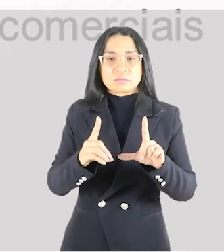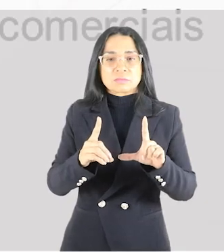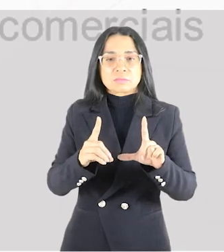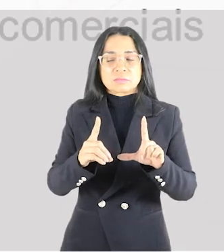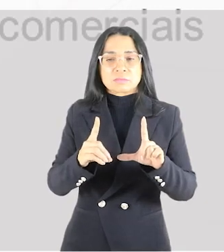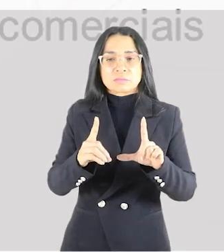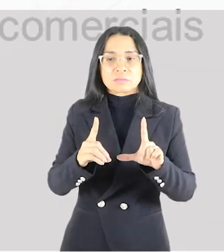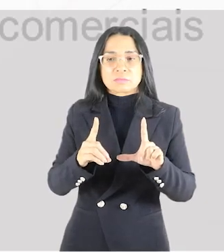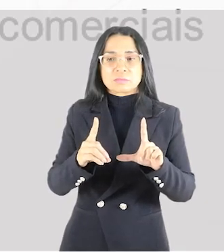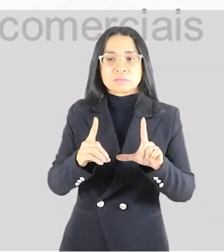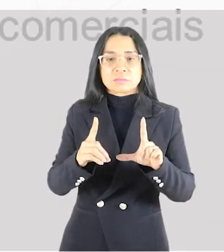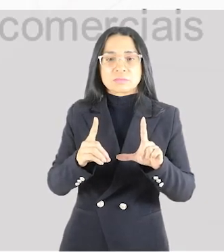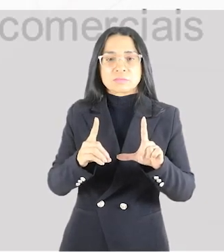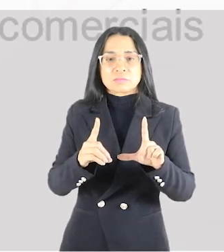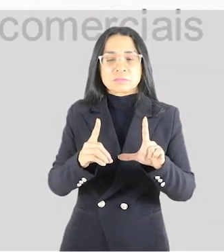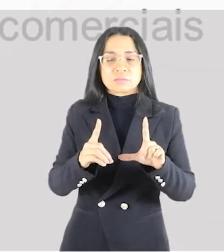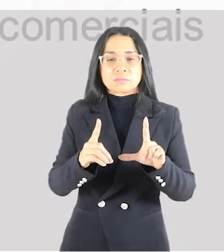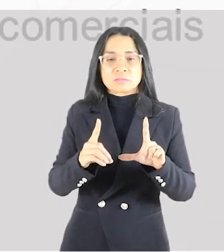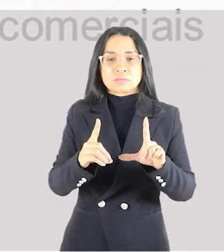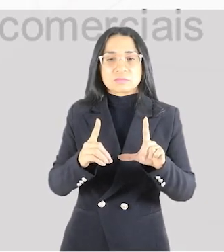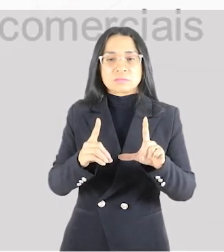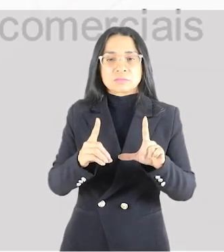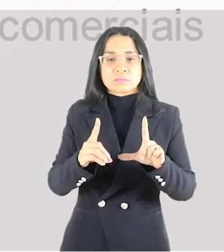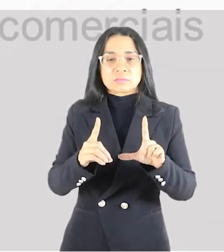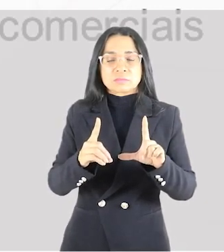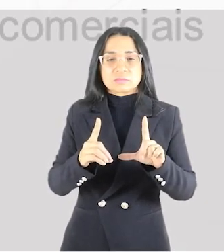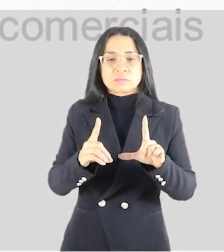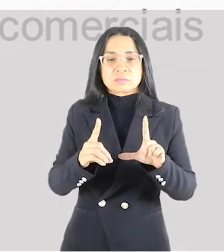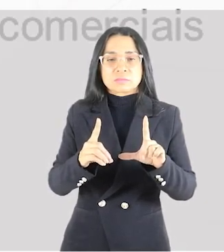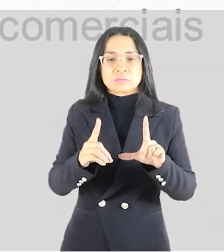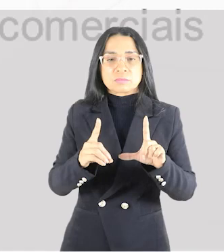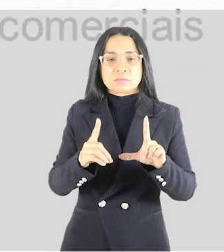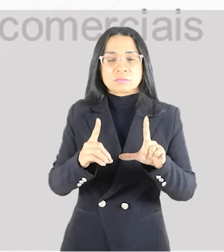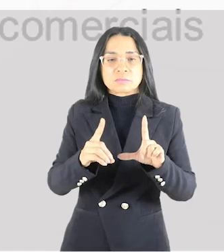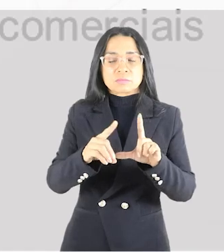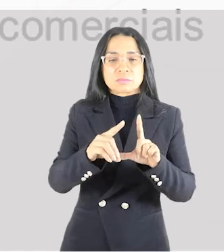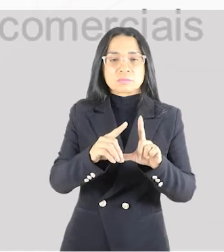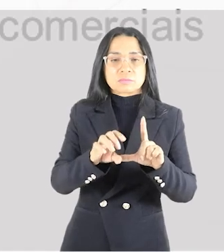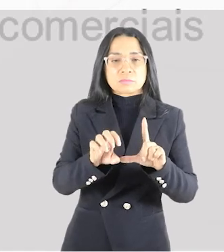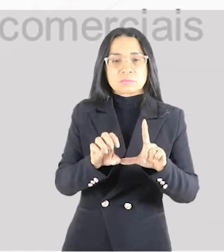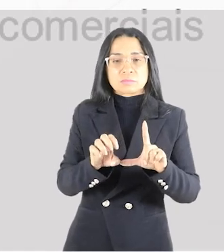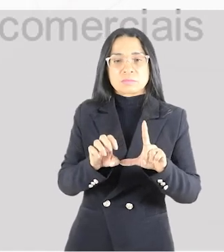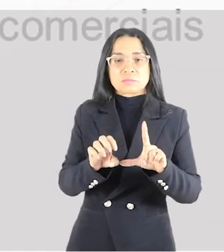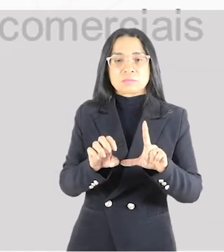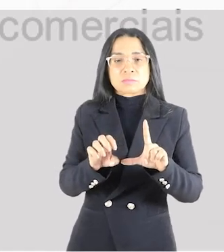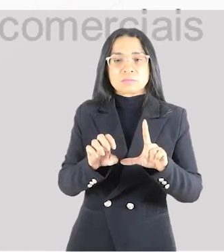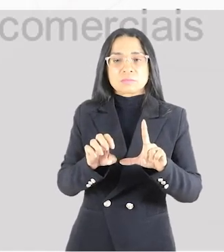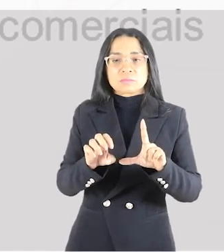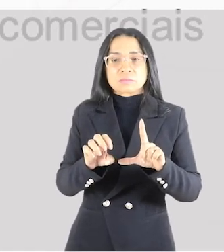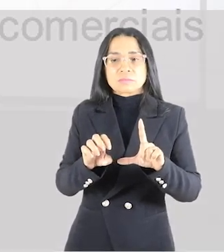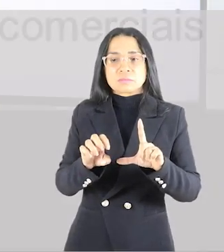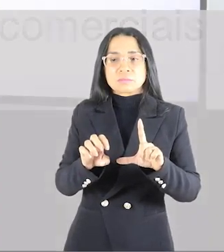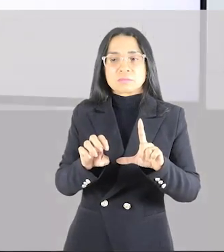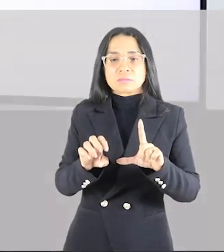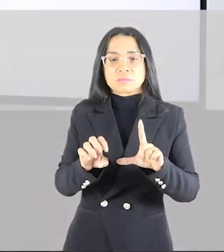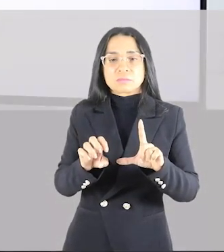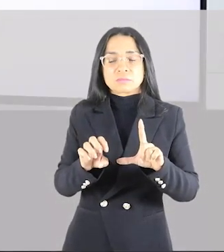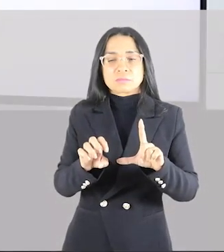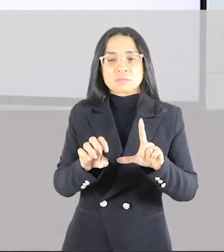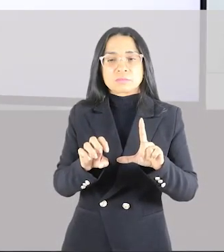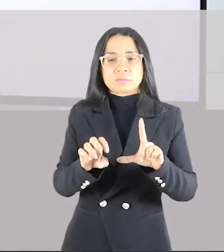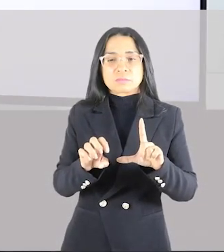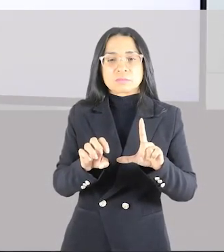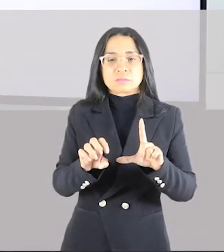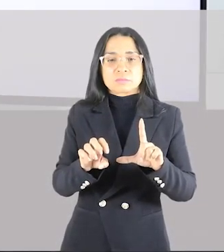propriedade privada e, como resultado, a utilização da mão de obra escrava. E a letra E. A ampla utilização do trabalho